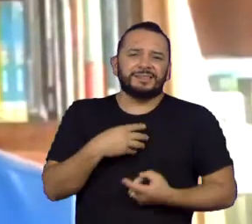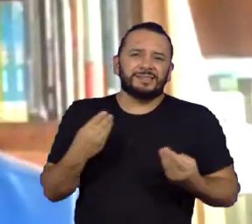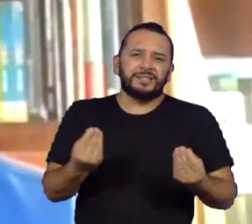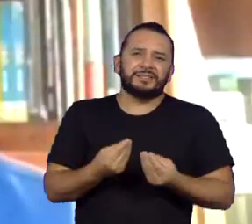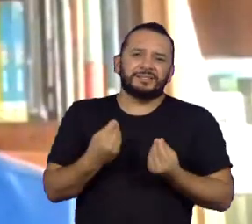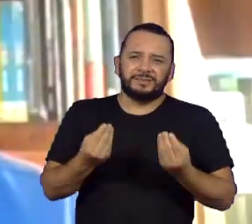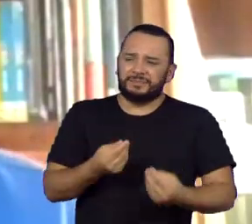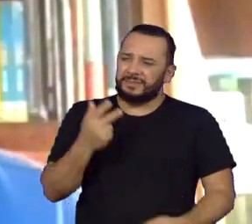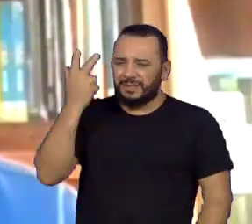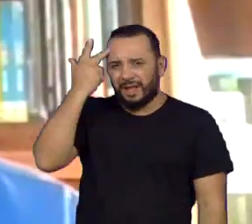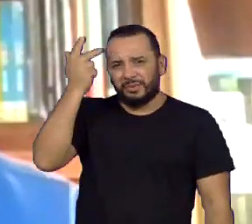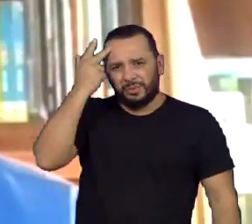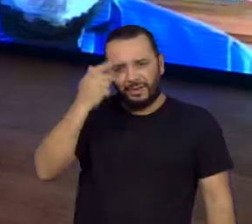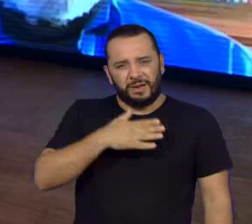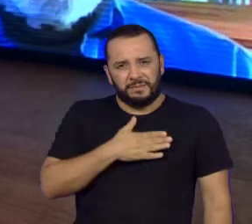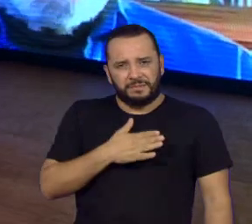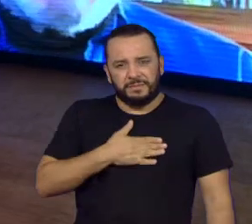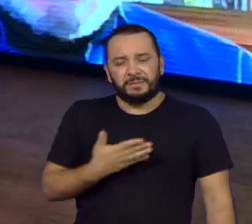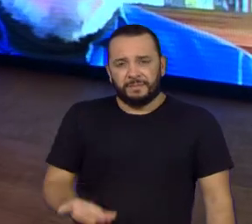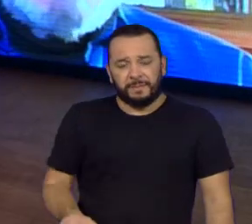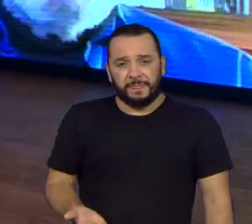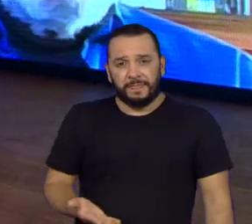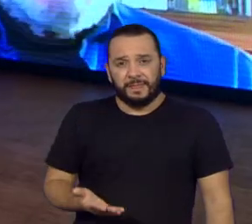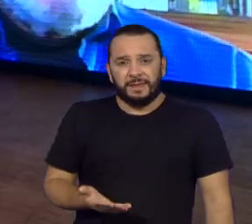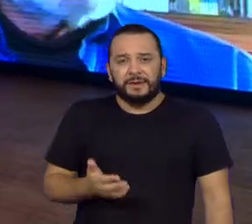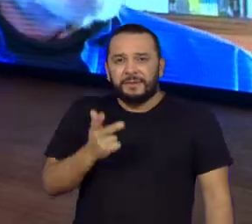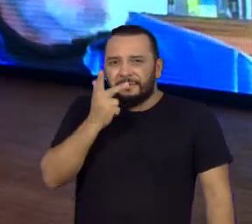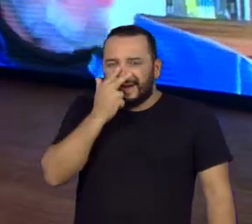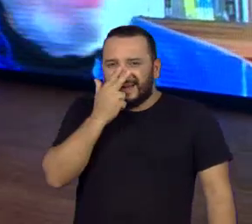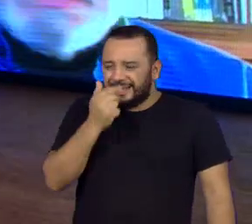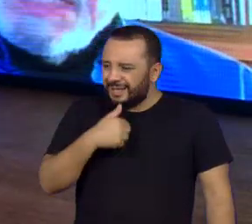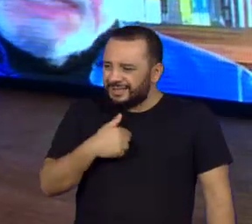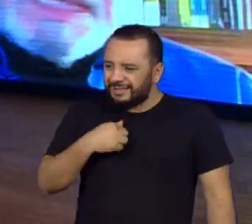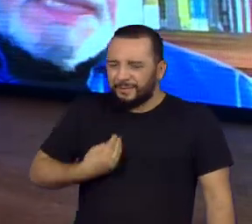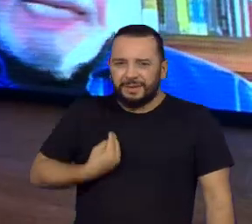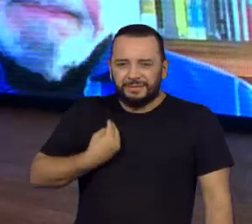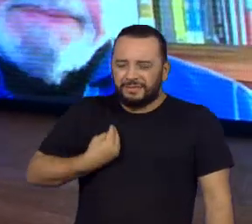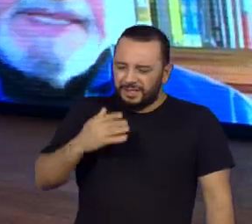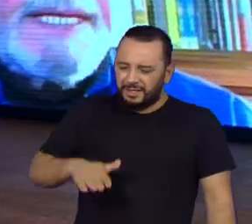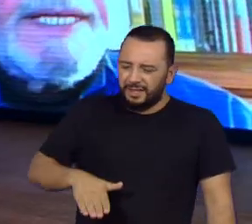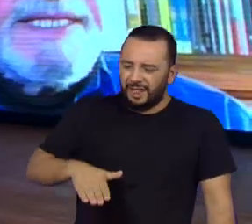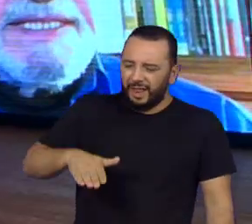sentimento natural em mim. Era como se aquilo viesse comigo